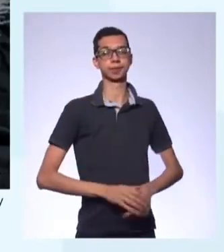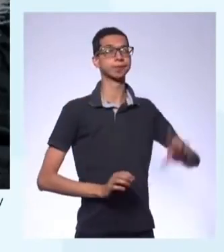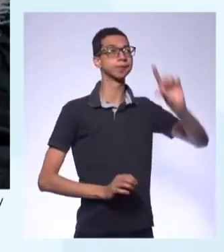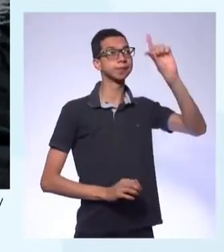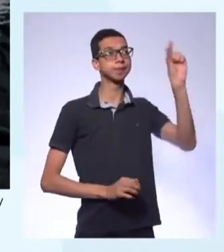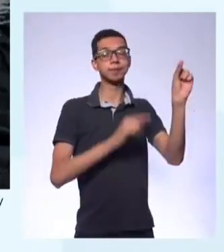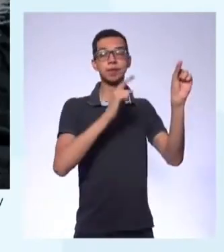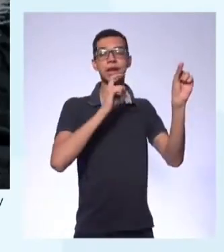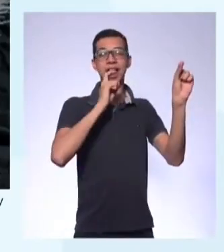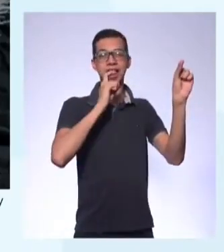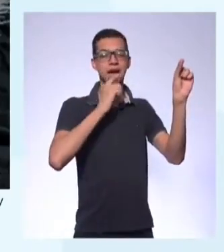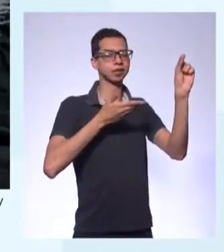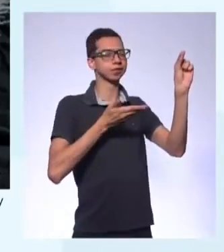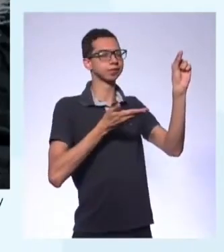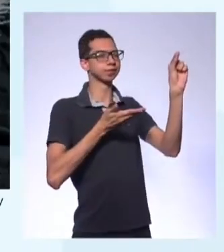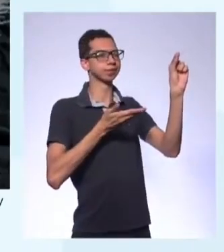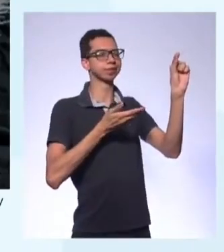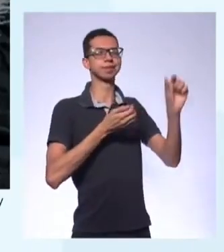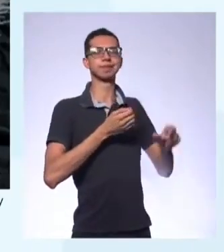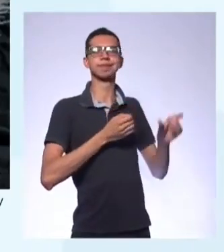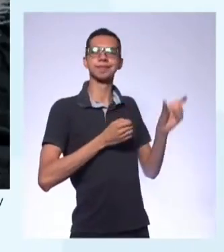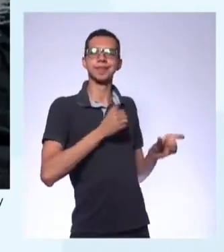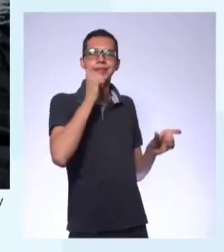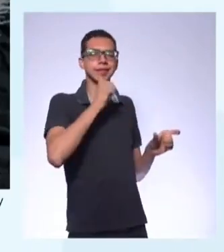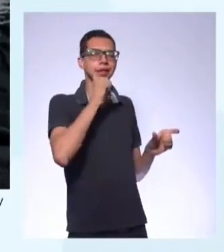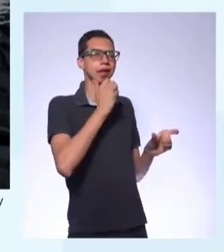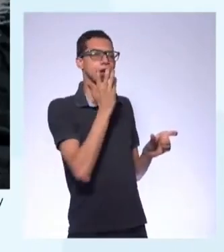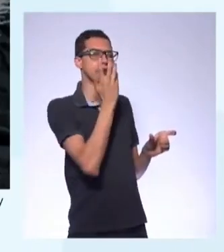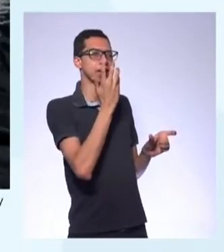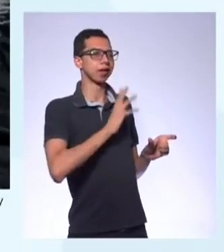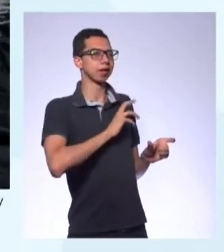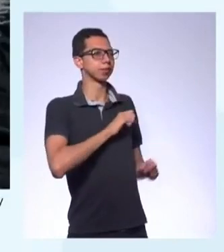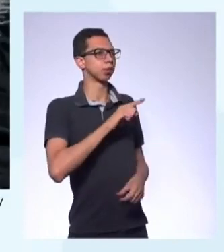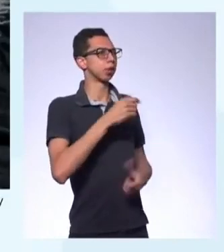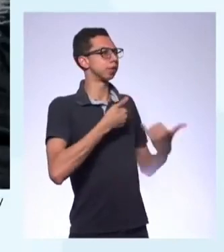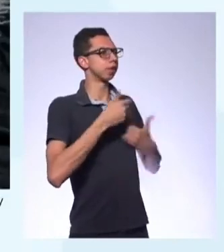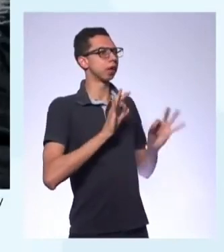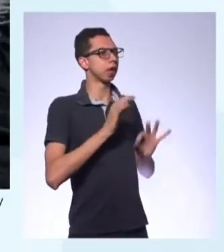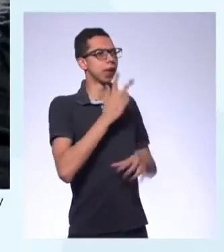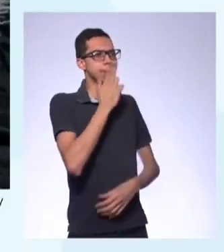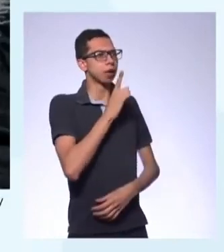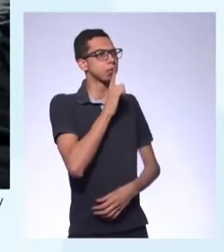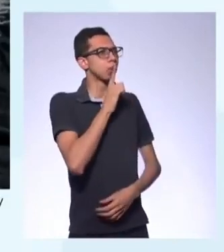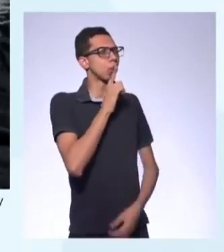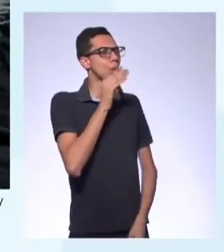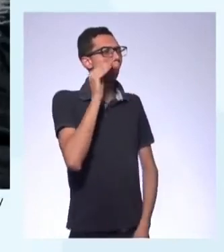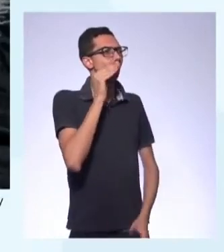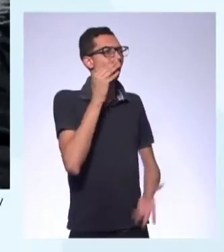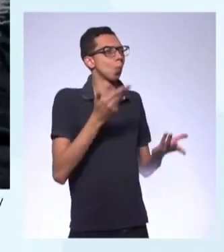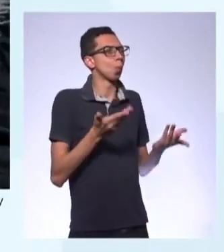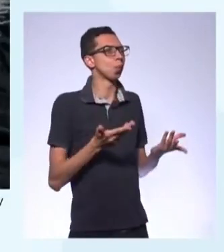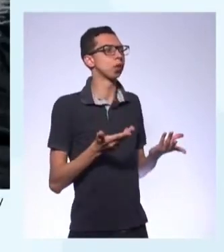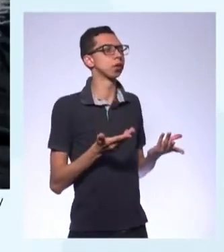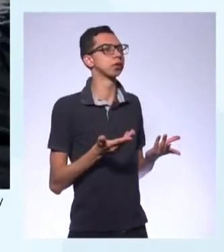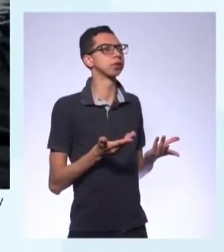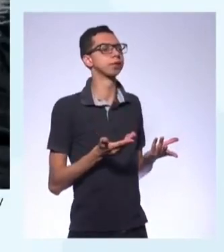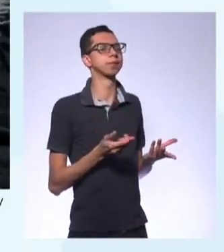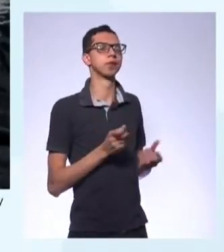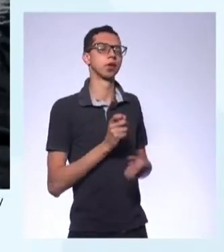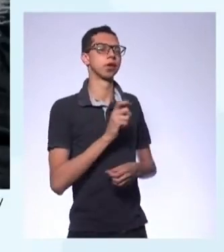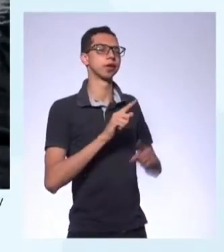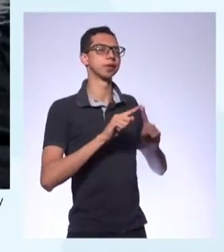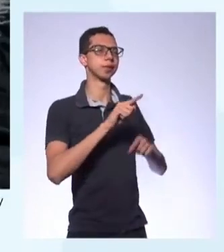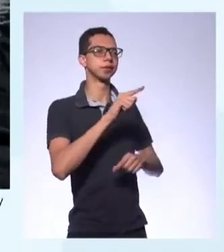amor. Julieta, você não me diz nada, está calada. Isso não me importa. Mas o seu